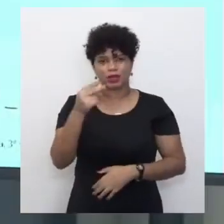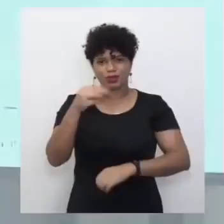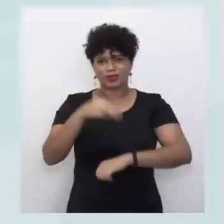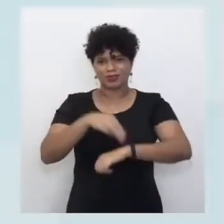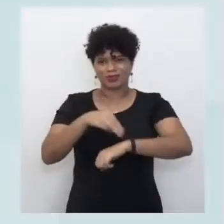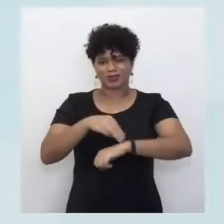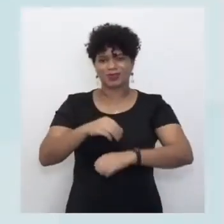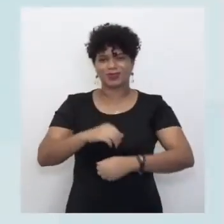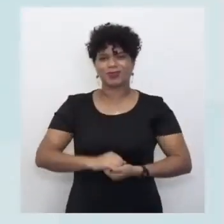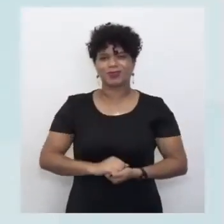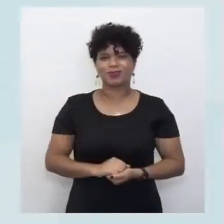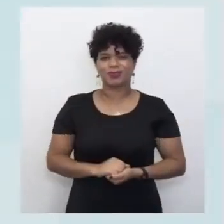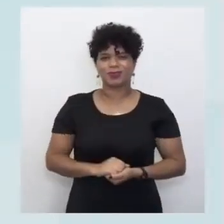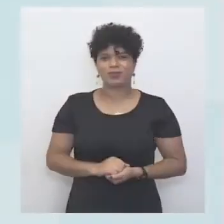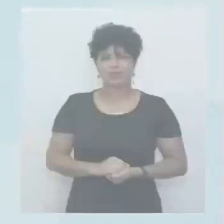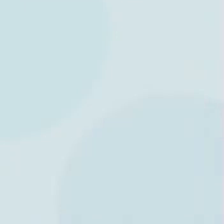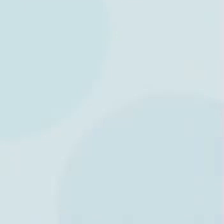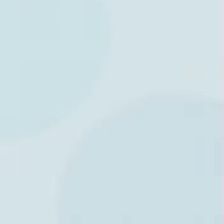minutos.